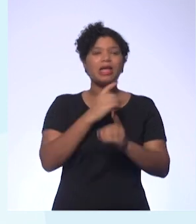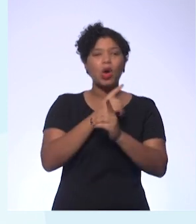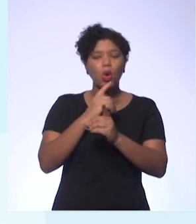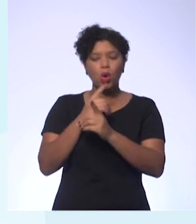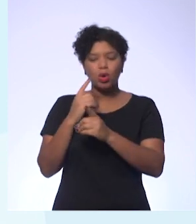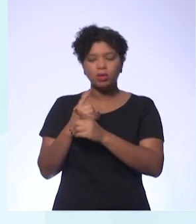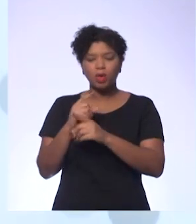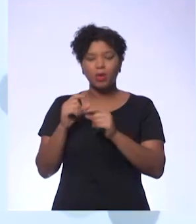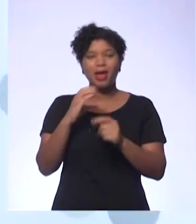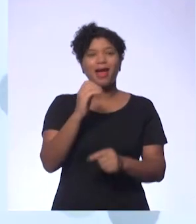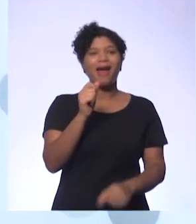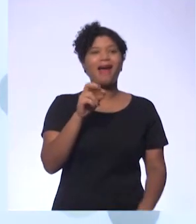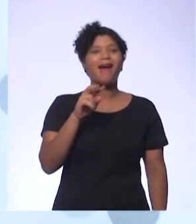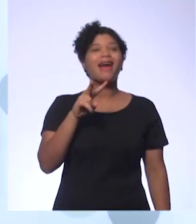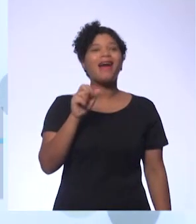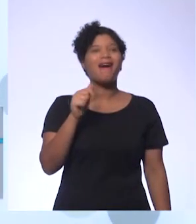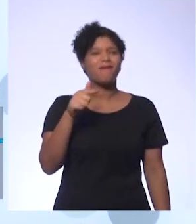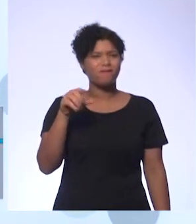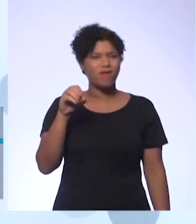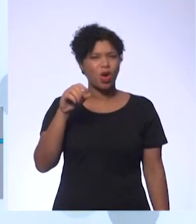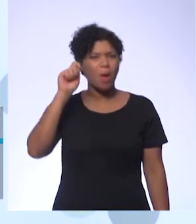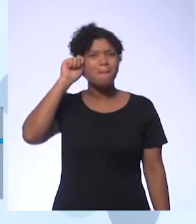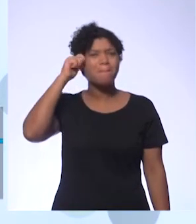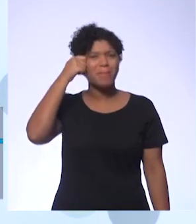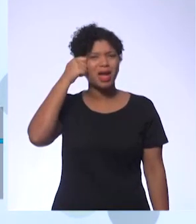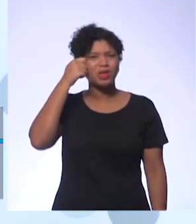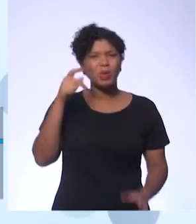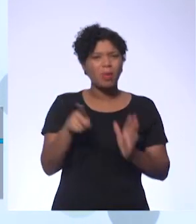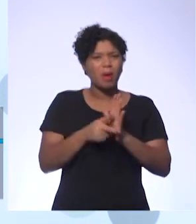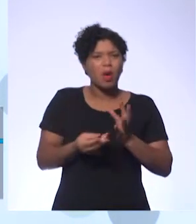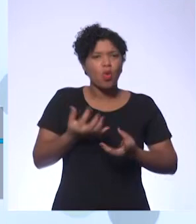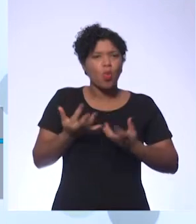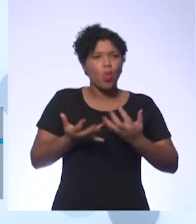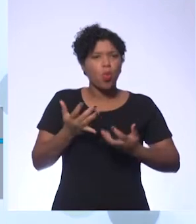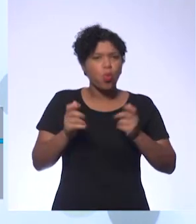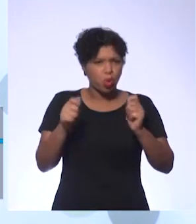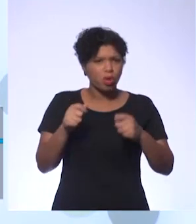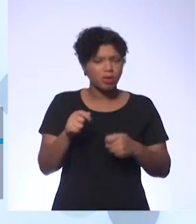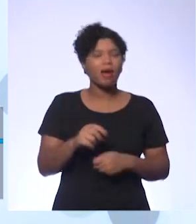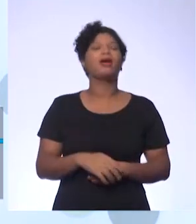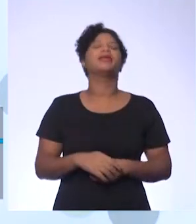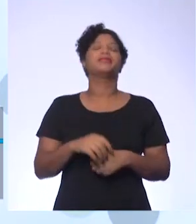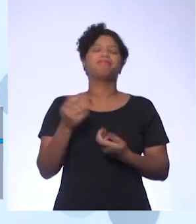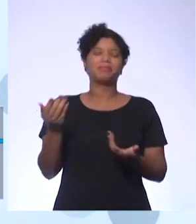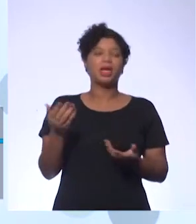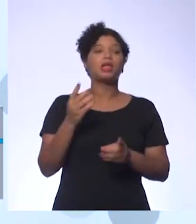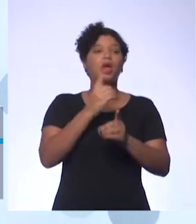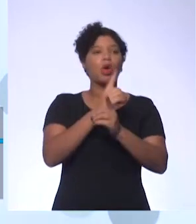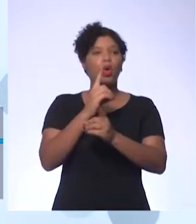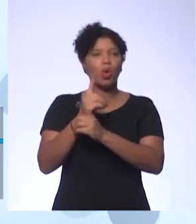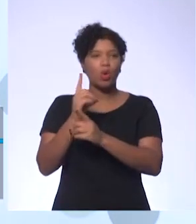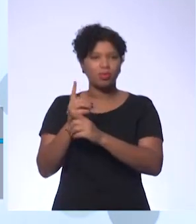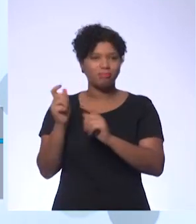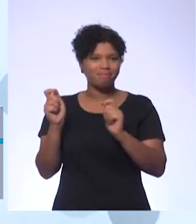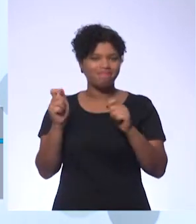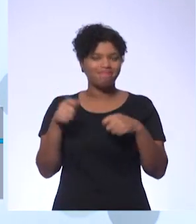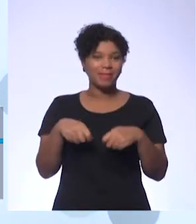muito carvão nas suas terras, então possibilitou também aí o crescimento, o advento da